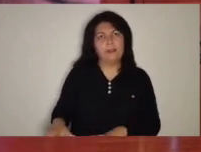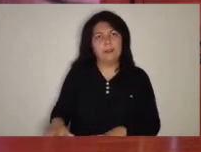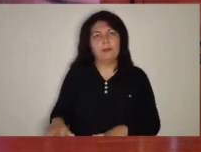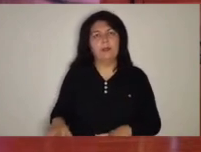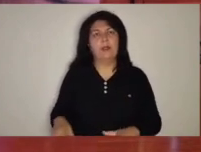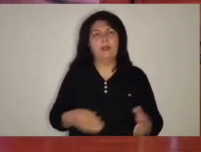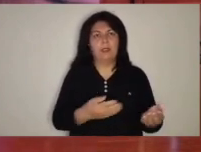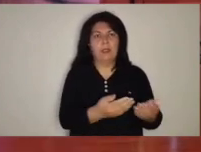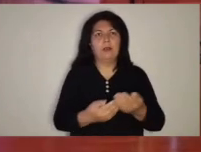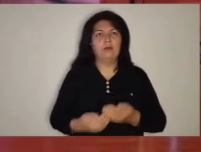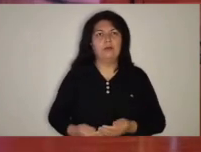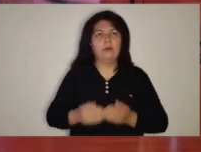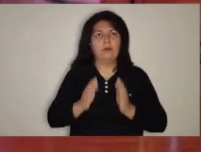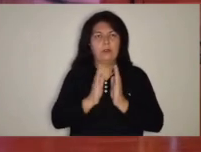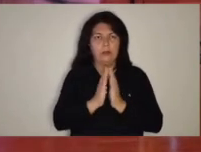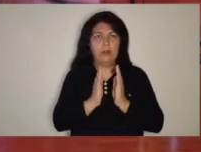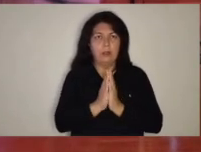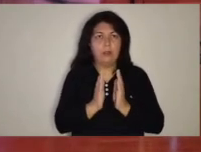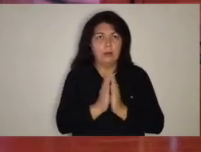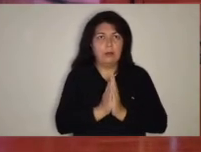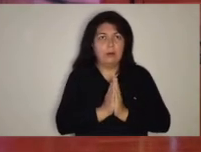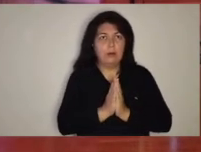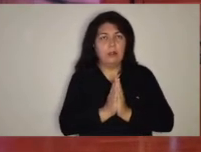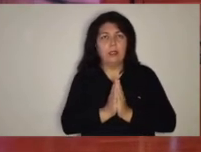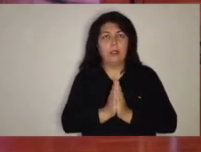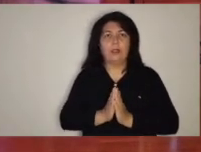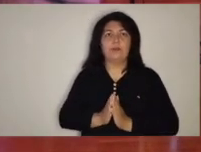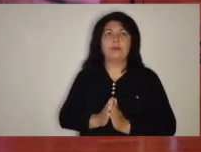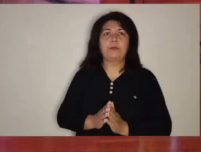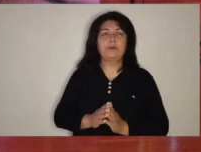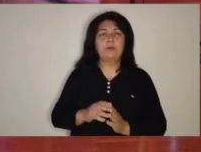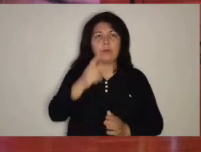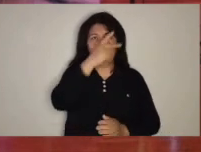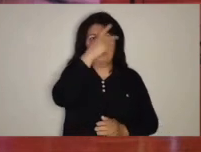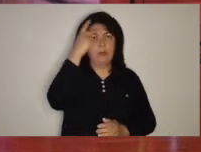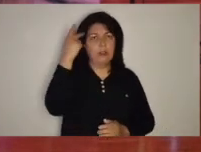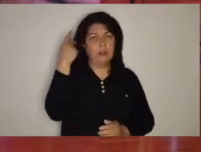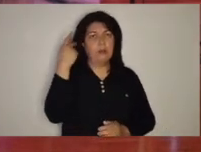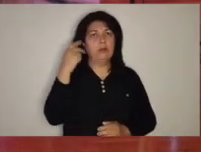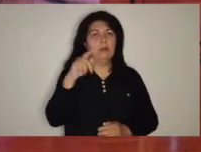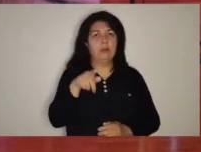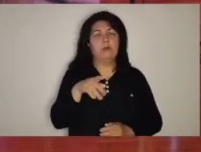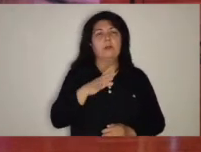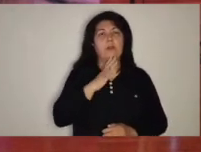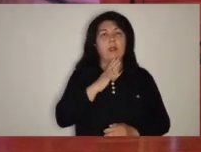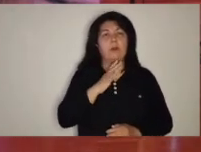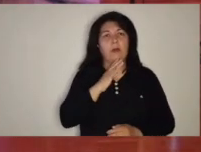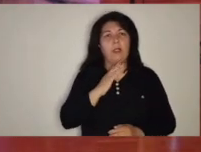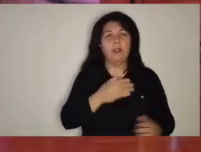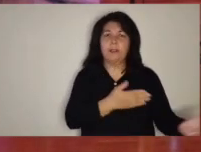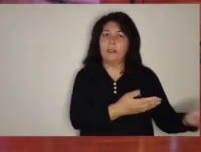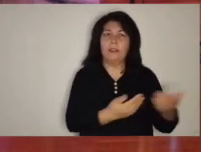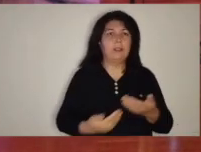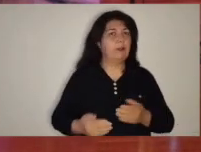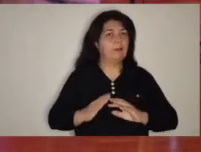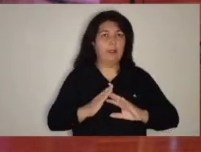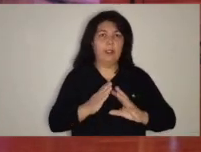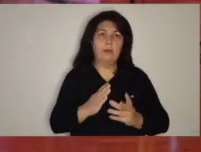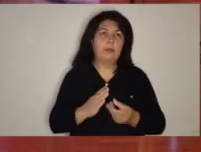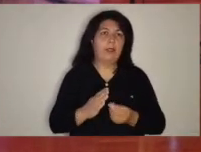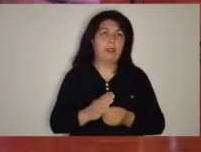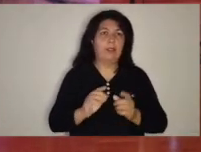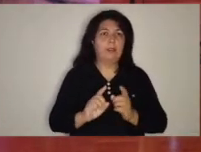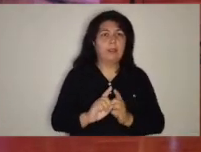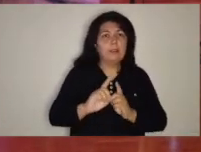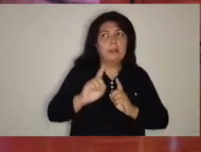você conhece e que não estão mais aqui, que não estão na casa do Senhor, independente da